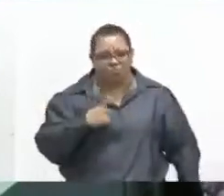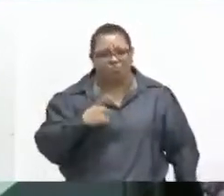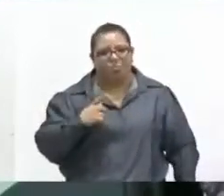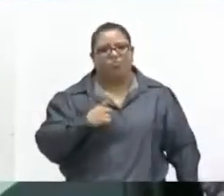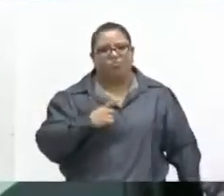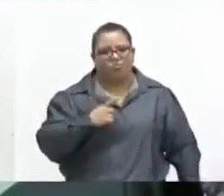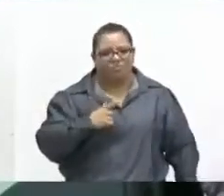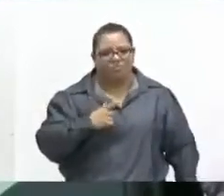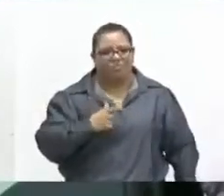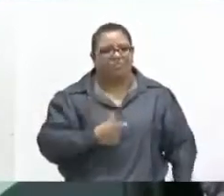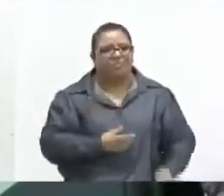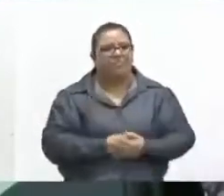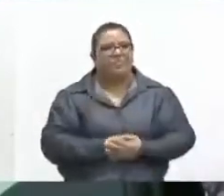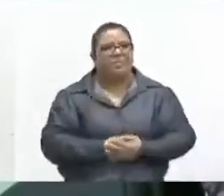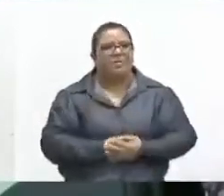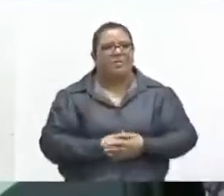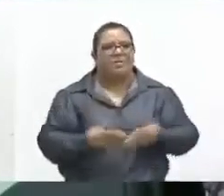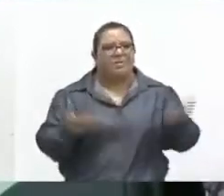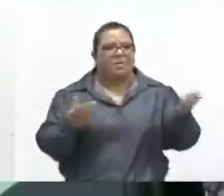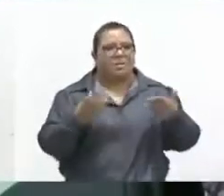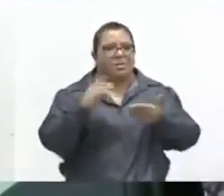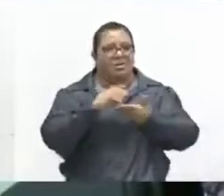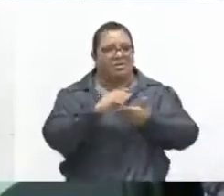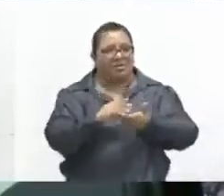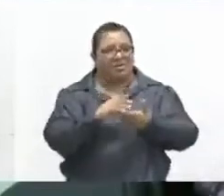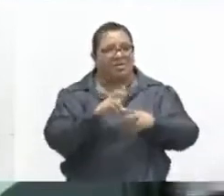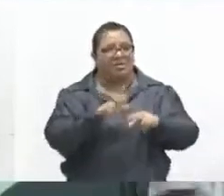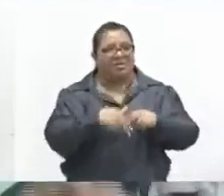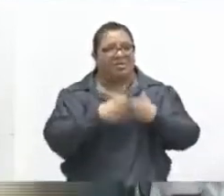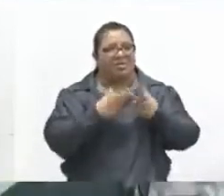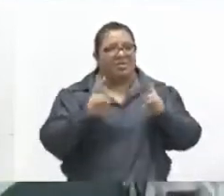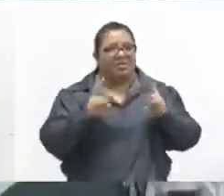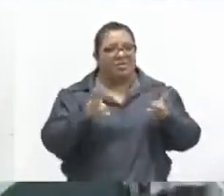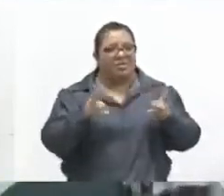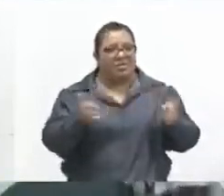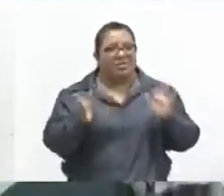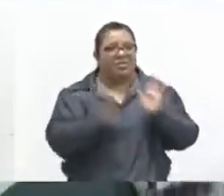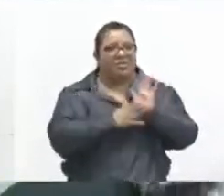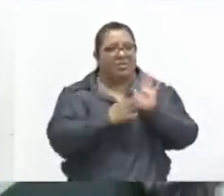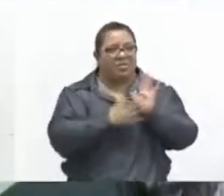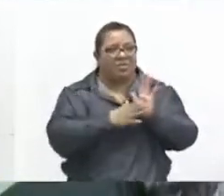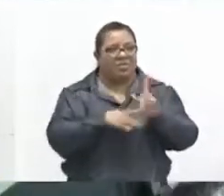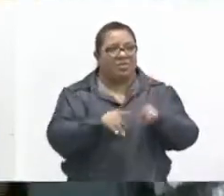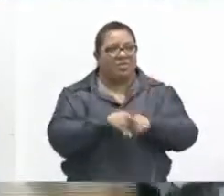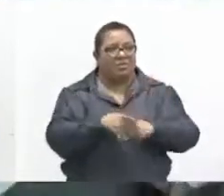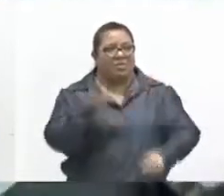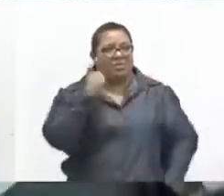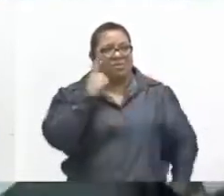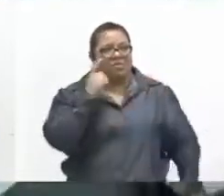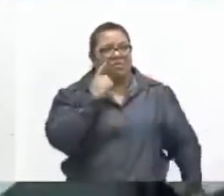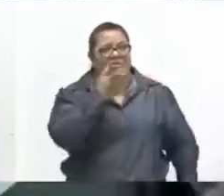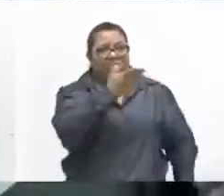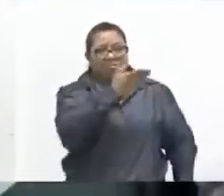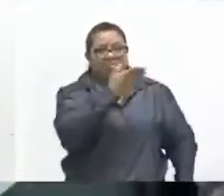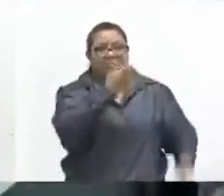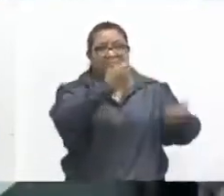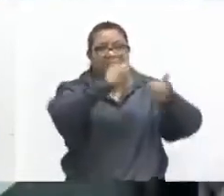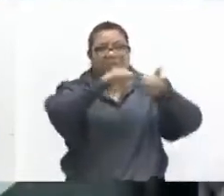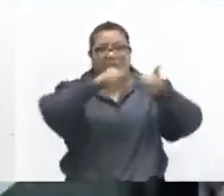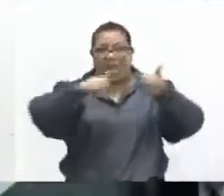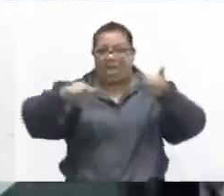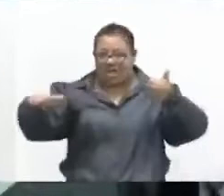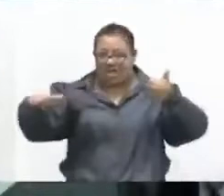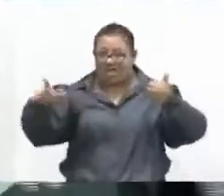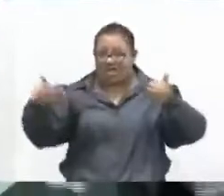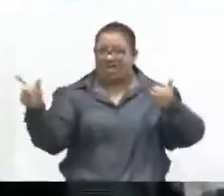nesse nível. Os recursos financeiros para manutenção do plano, e aí a gente também vai, inclusive em análise, verificar se devem ser